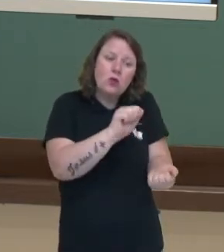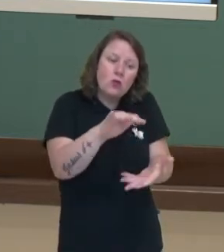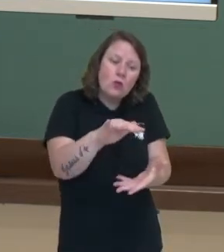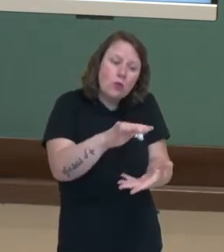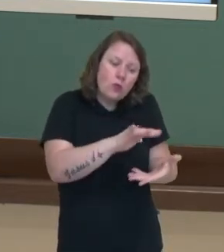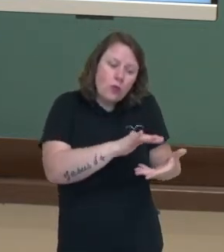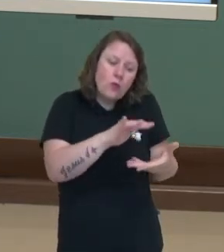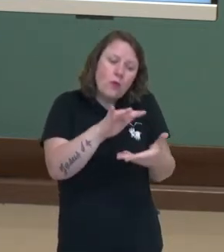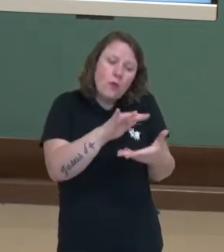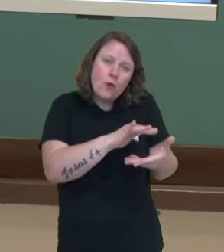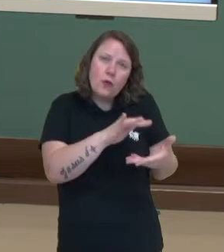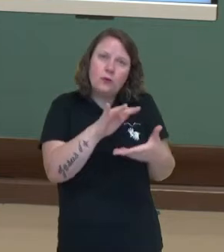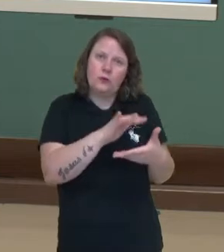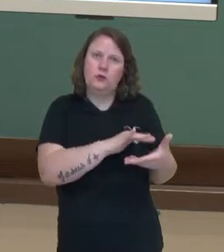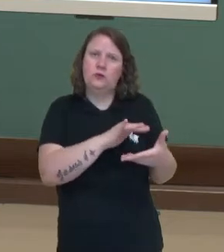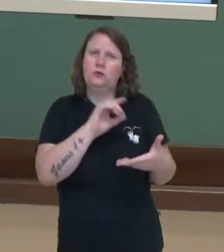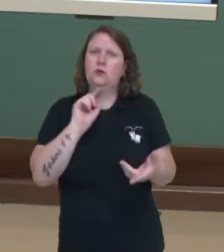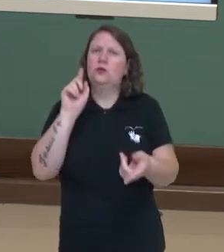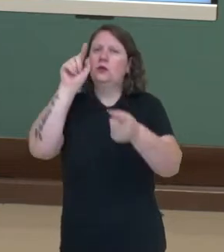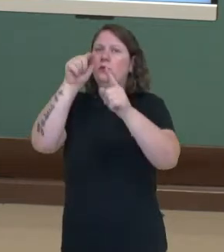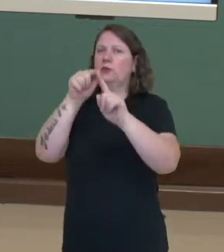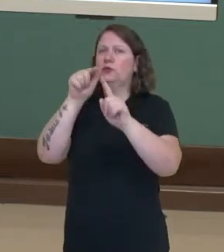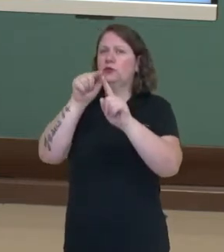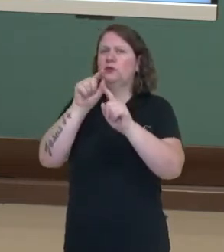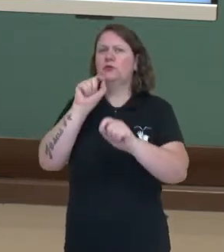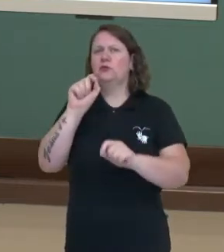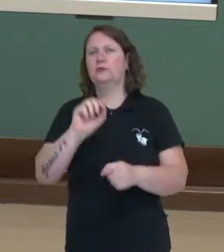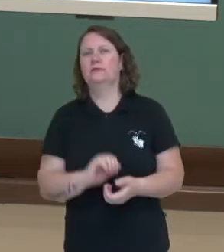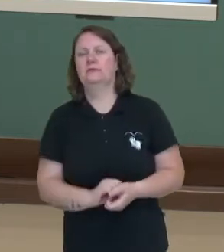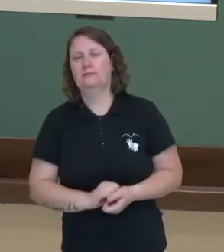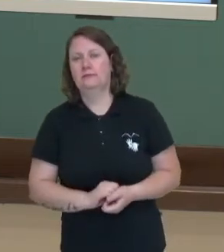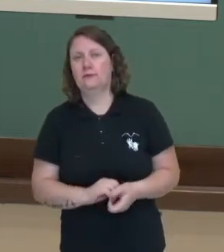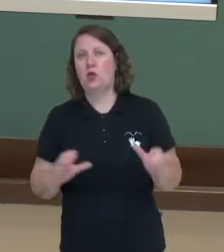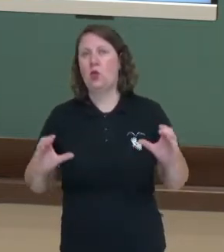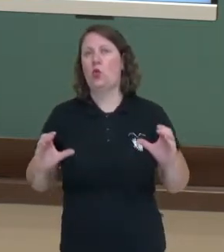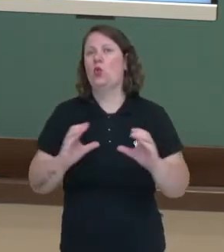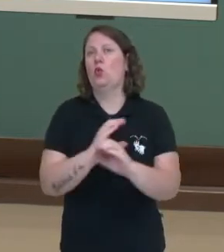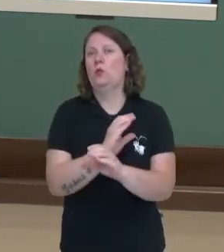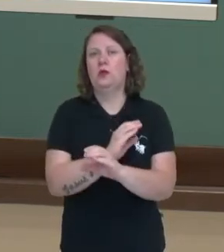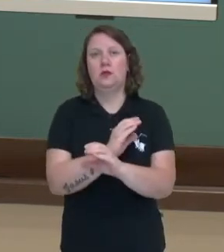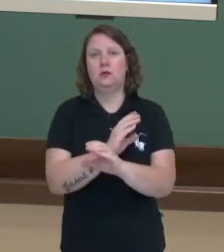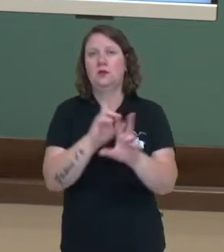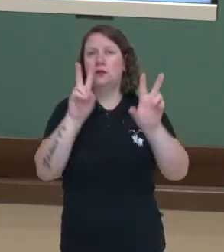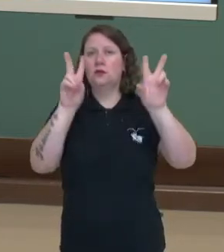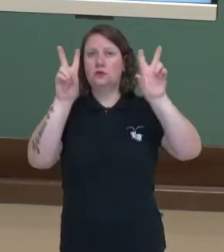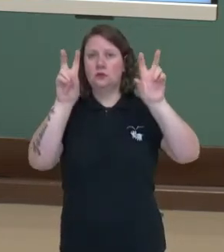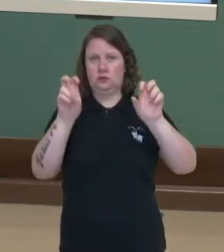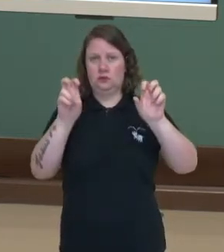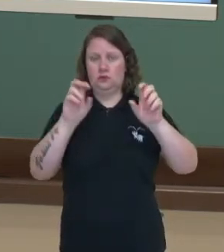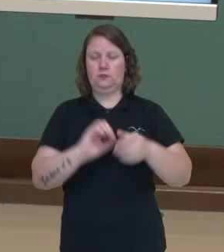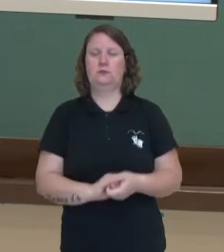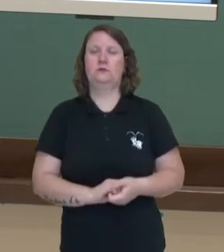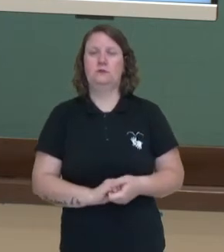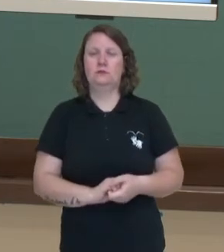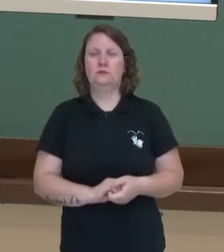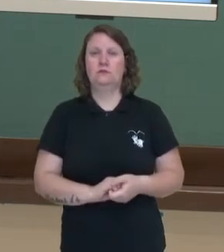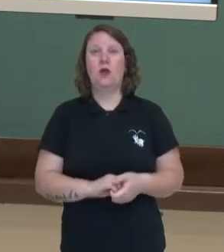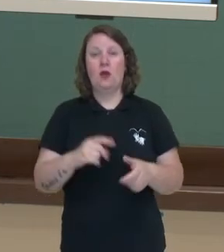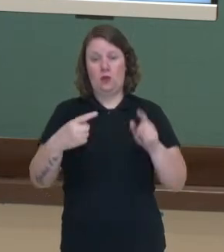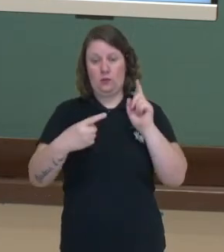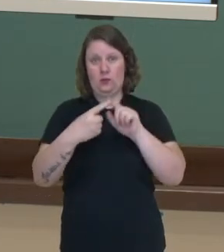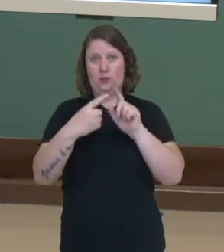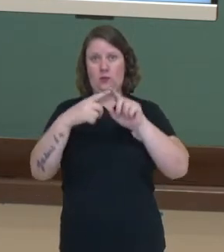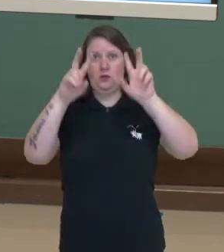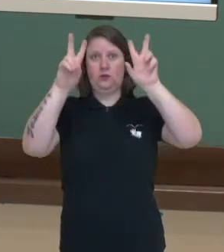informação? É completar, trazer uma complementação para o título. A manchete ela deve ser curta,